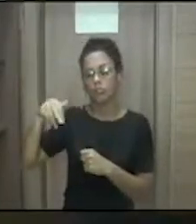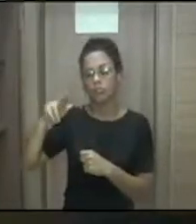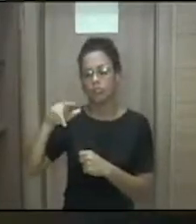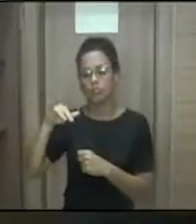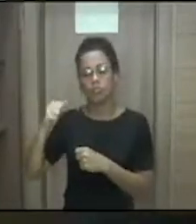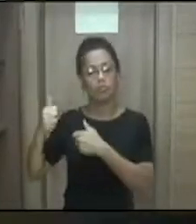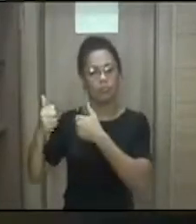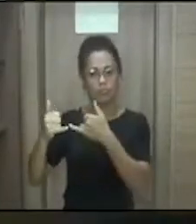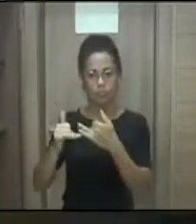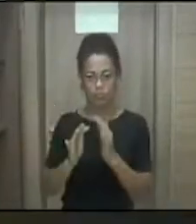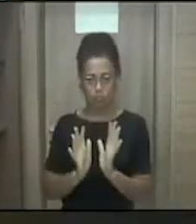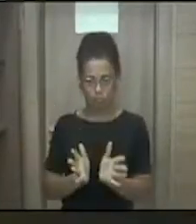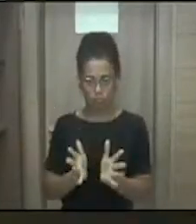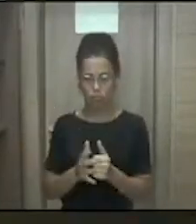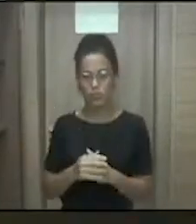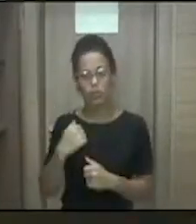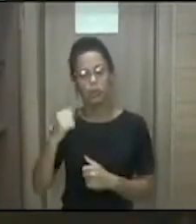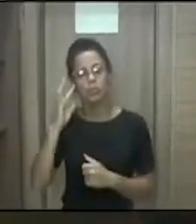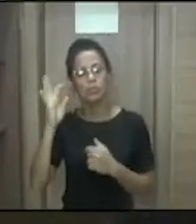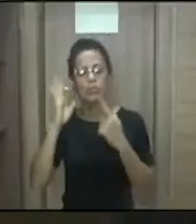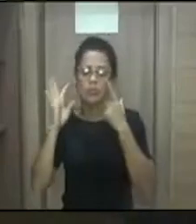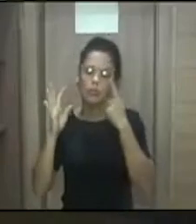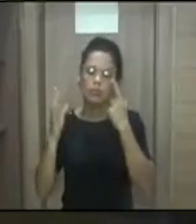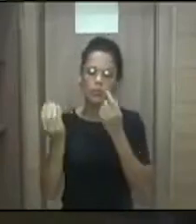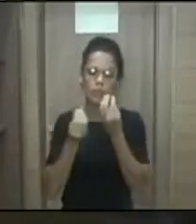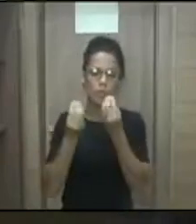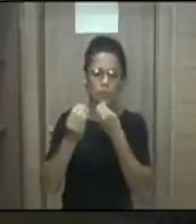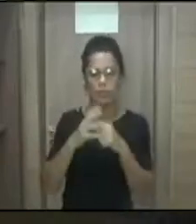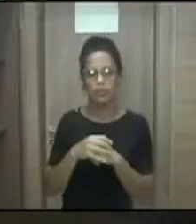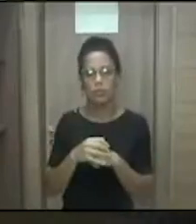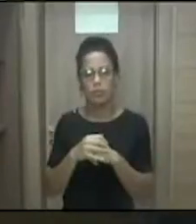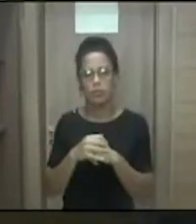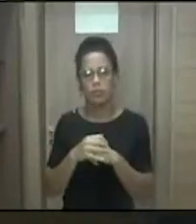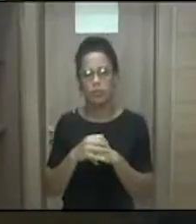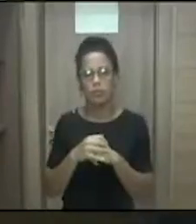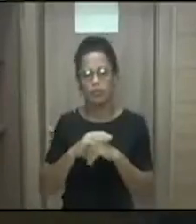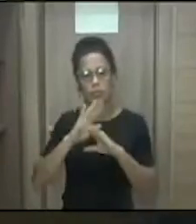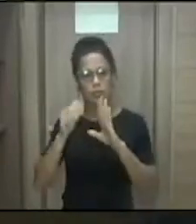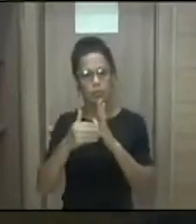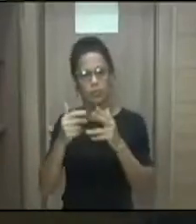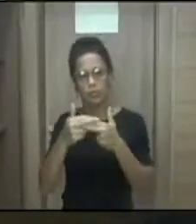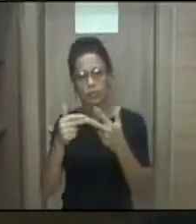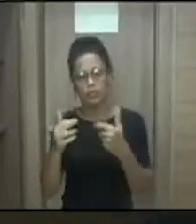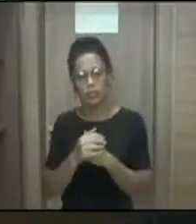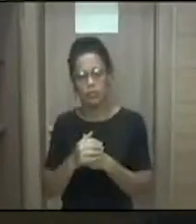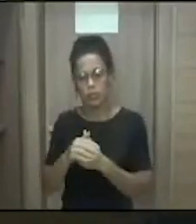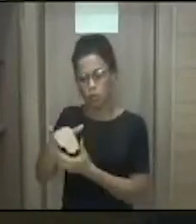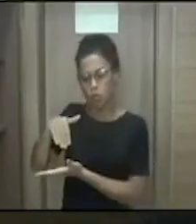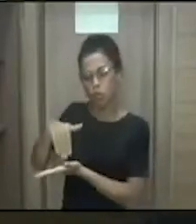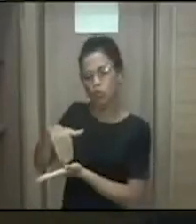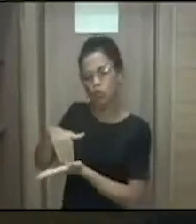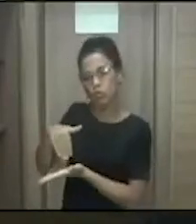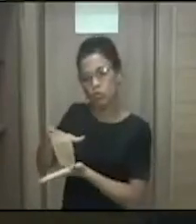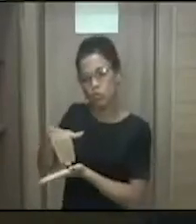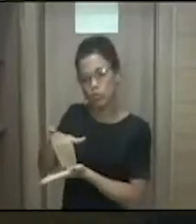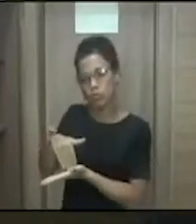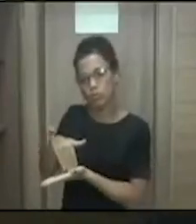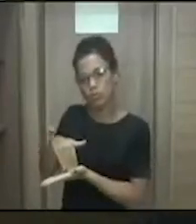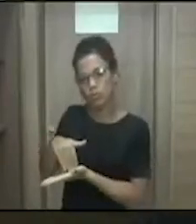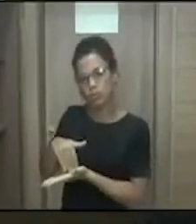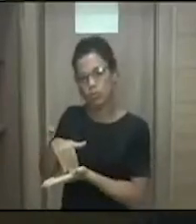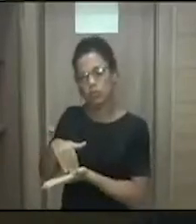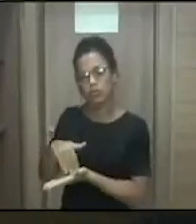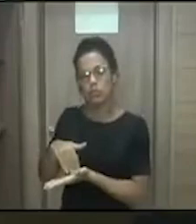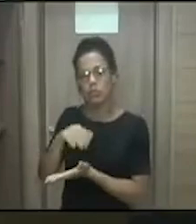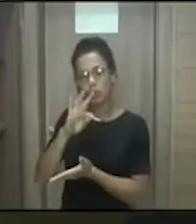trouxe, né? Então, fico pensando assim nos desdobramentos possíveis dessas questões. E, por último mesmo, para oportunizar